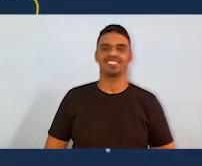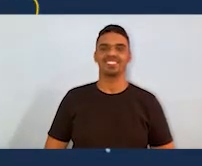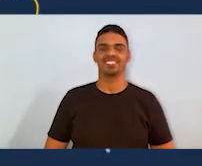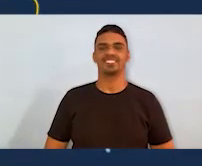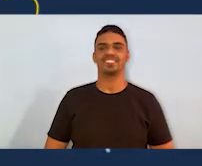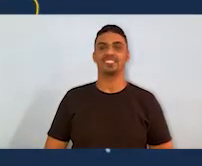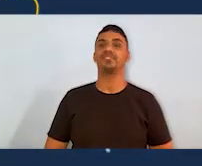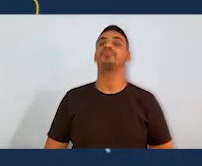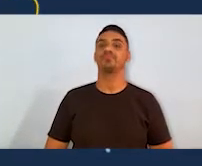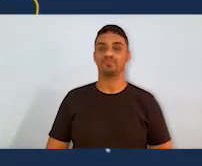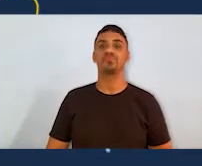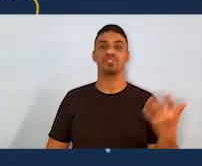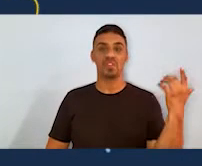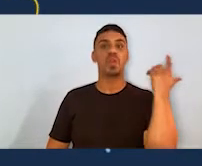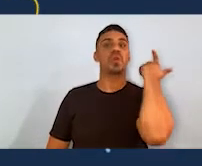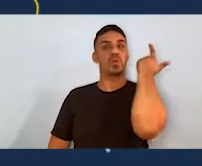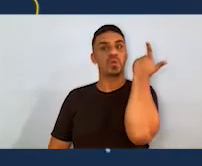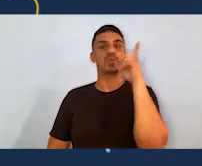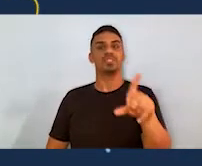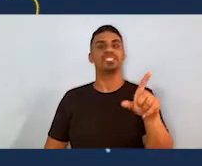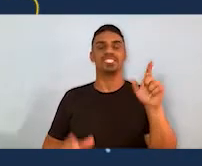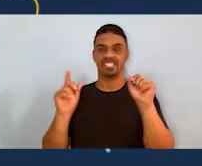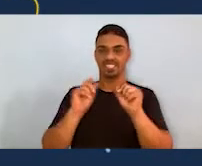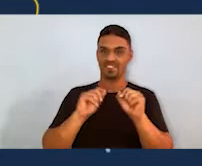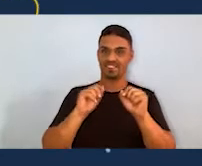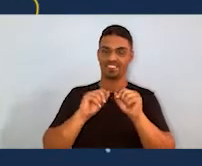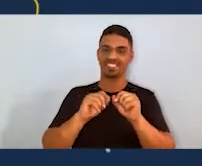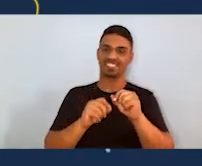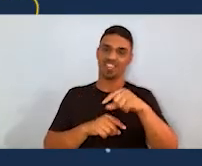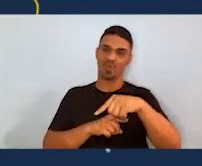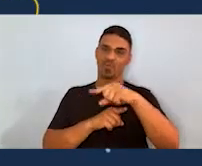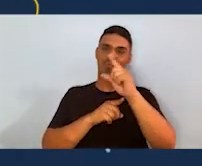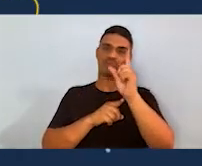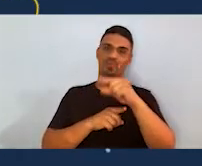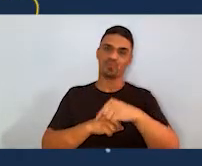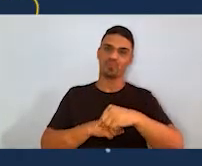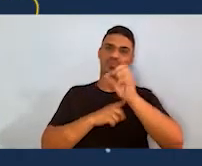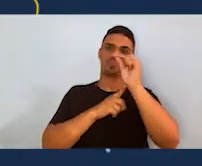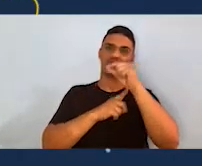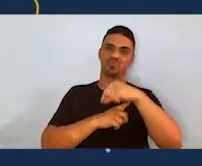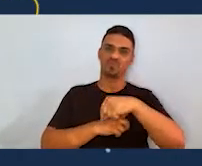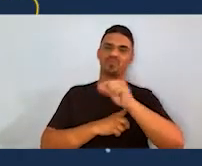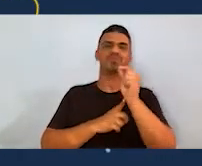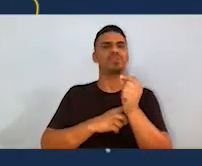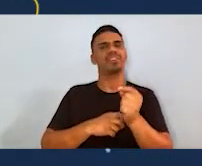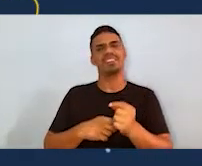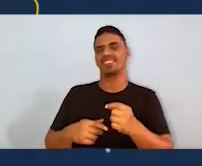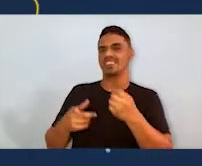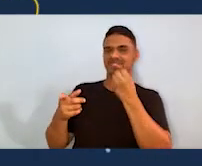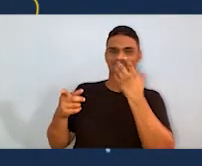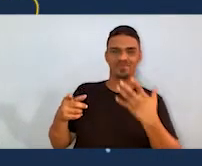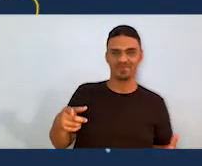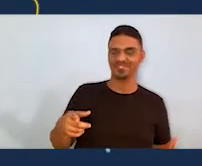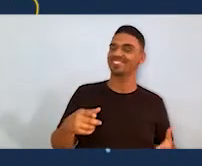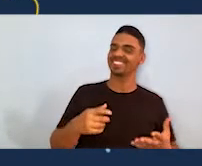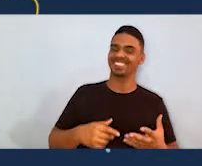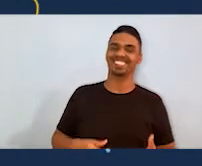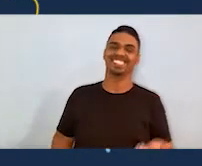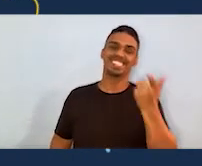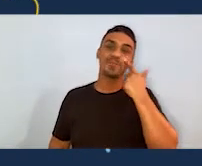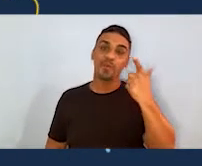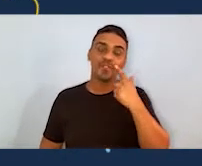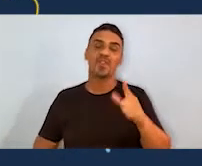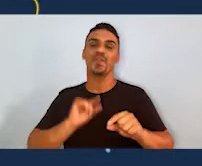Então, ó, a gente vai conseguir fazer uma folhinha que funcione. Aí vocês podem